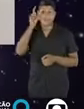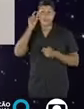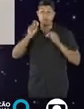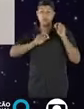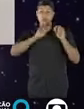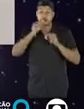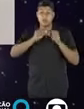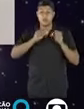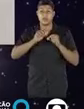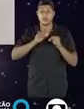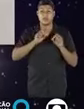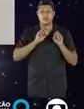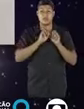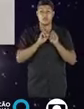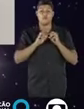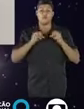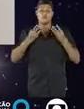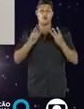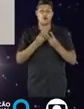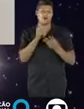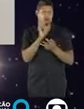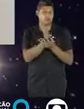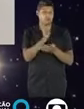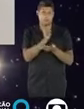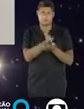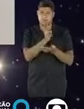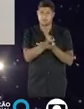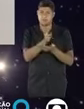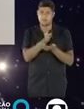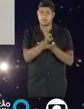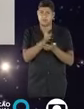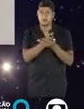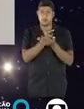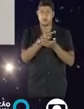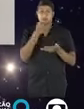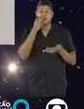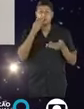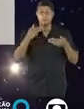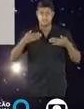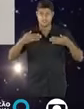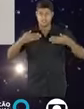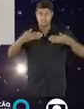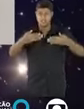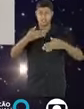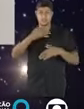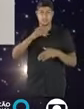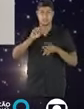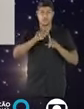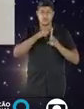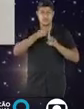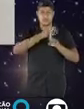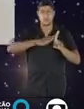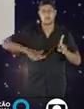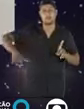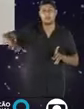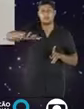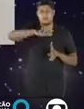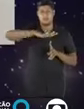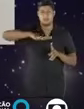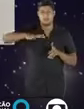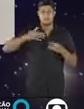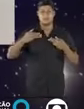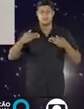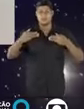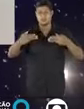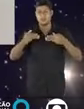fosse um fórum permanente de discussão. Seria um Ministério da Sociedade Civil, né? O Ministério